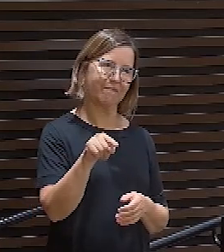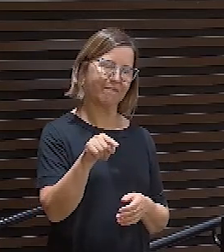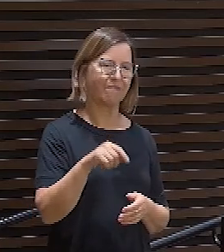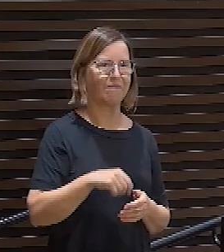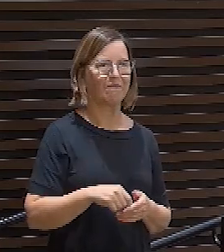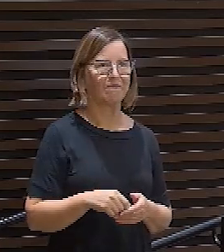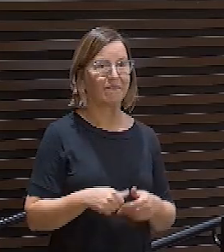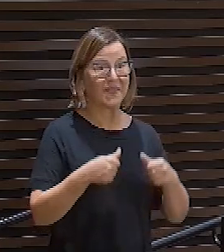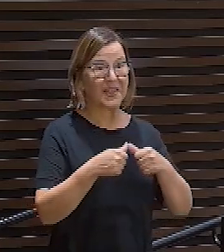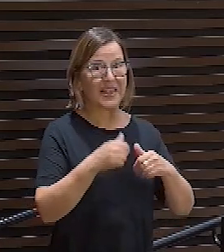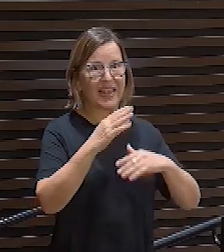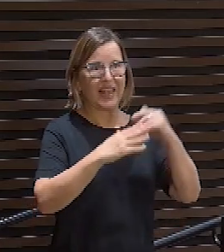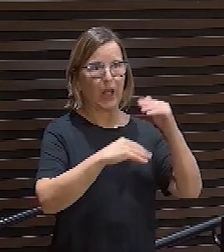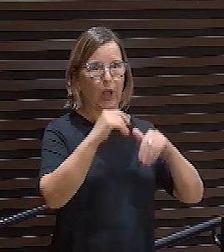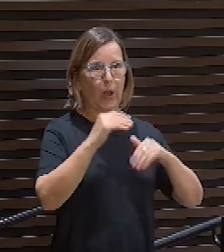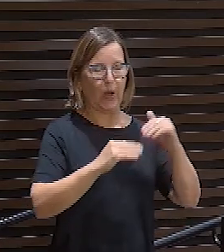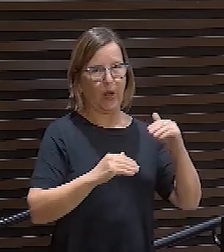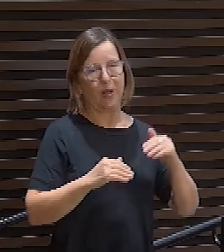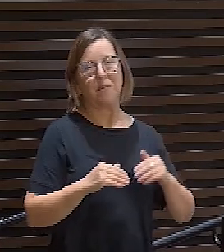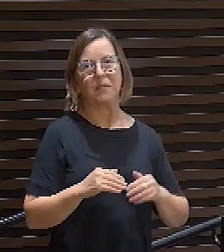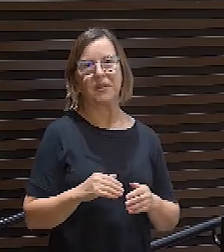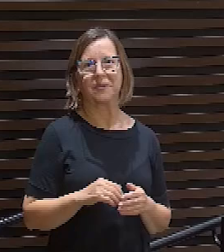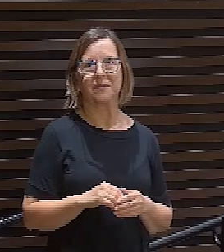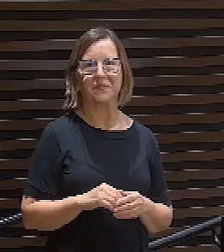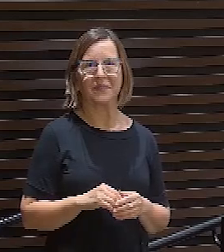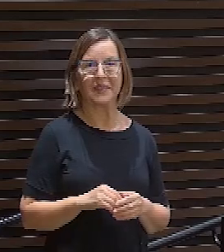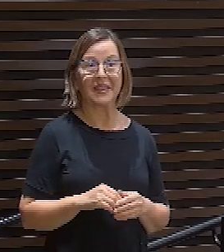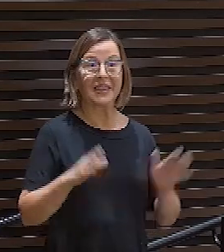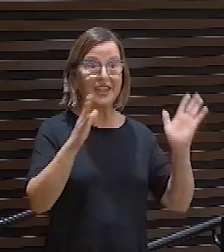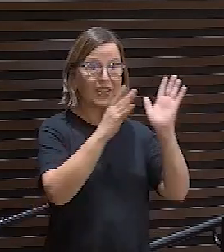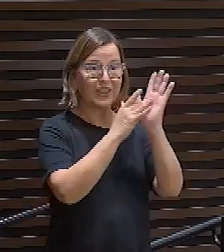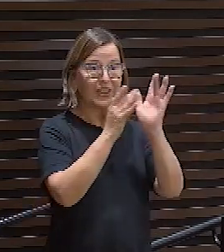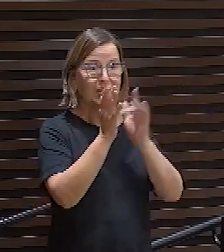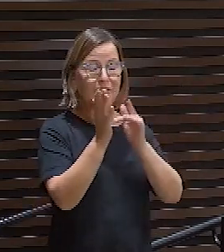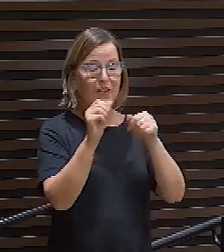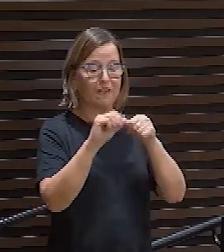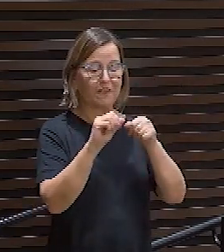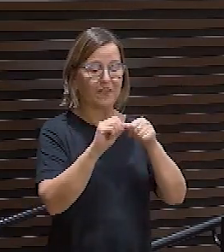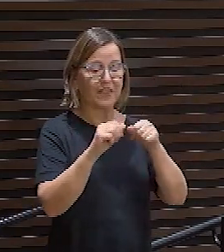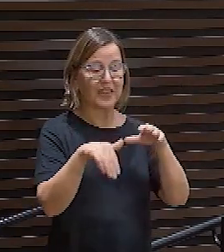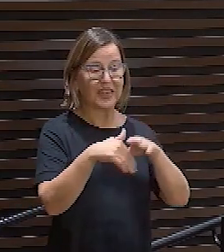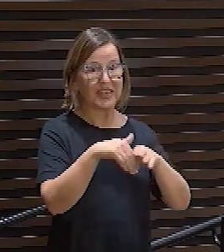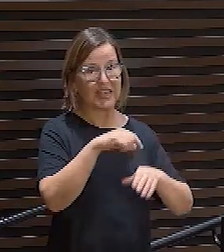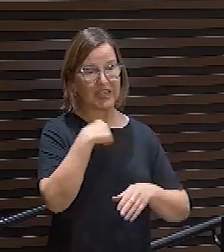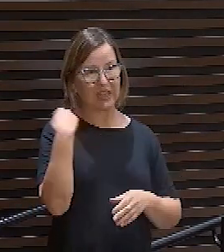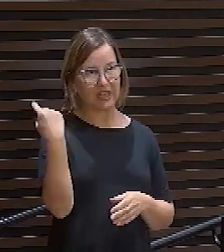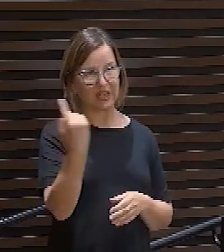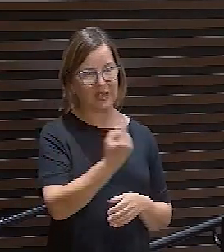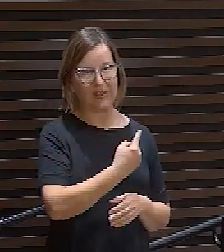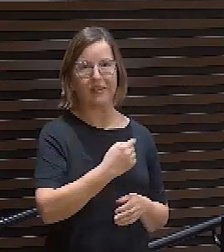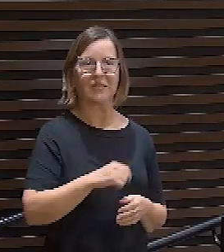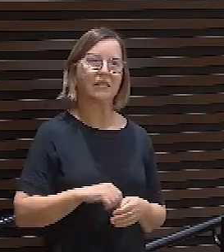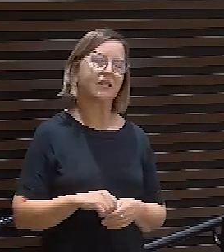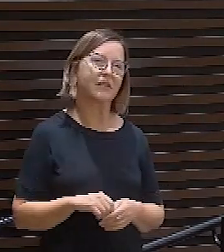Essa é a obra que nós vamos ver a partir de agora, que ele fez em nós. Uma coisa é o que ele fez por nós, que já é